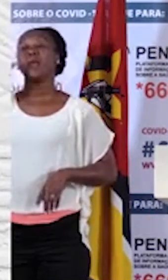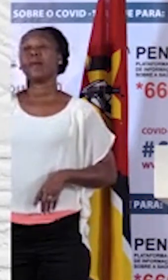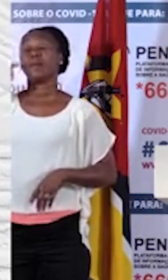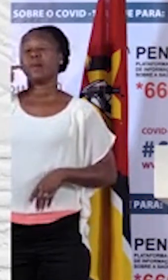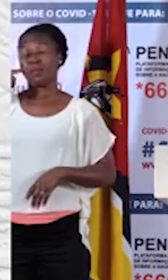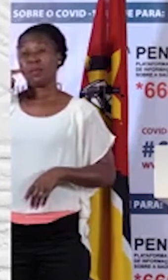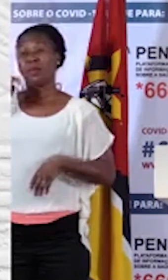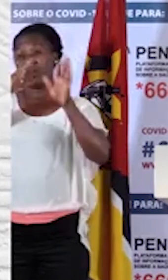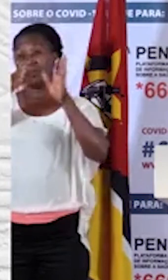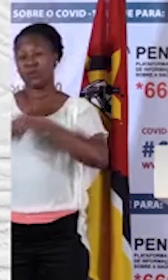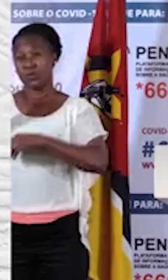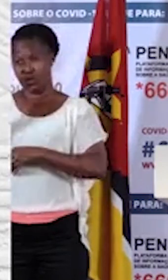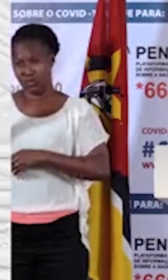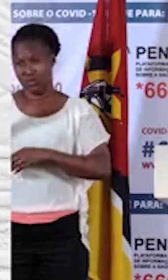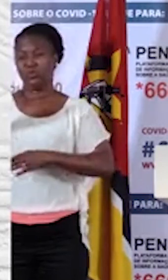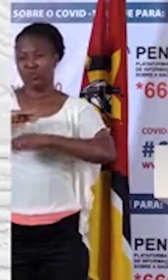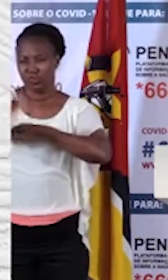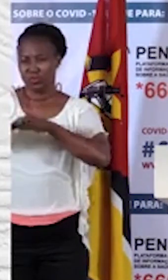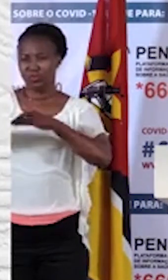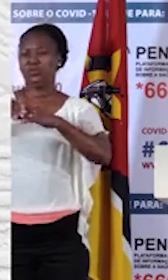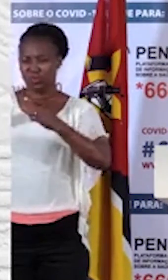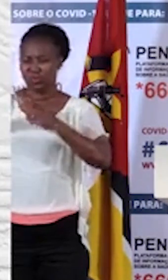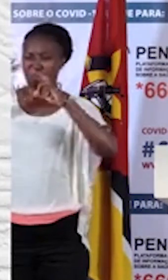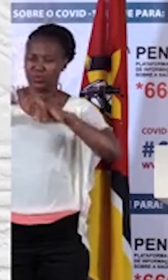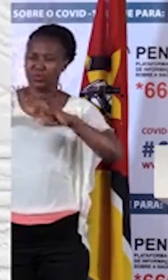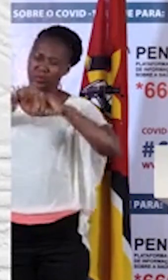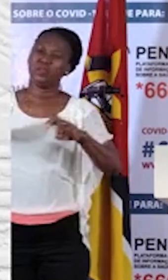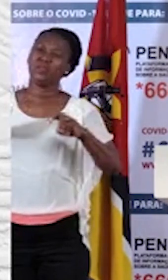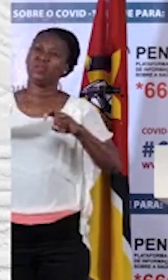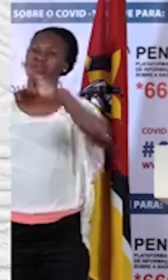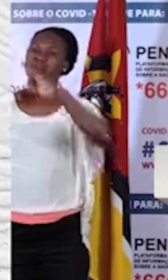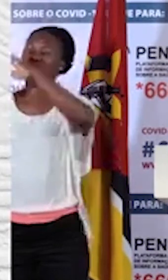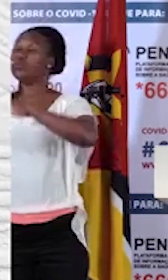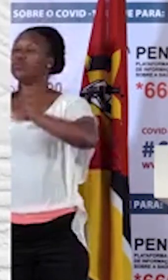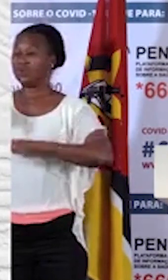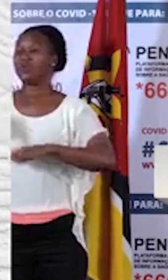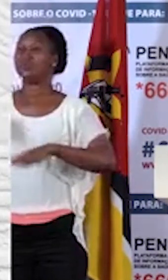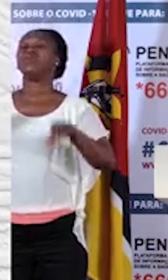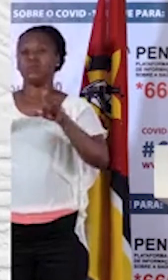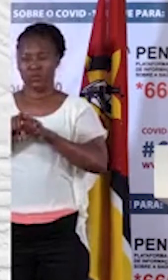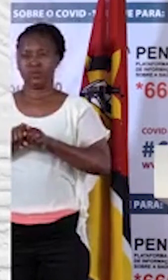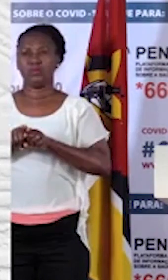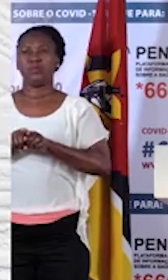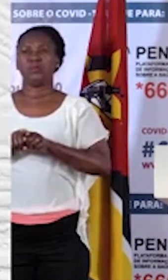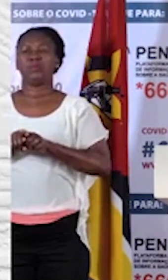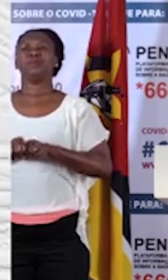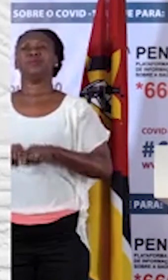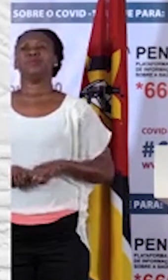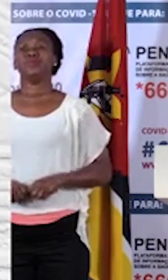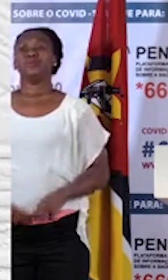do processo de retestagem de Afungi, também, como aqueles que nós reportamos antes dos casos da Afungi.